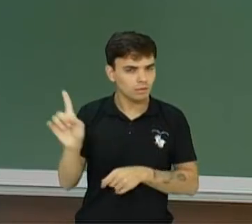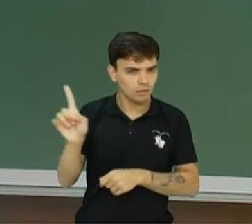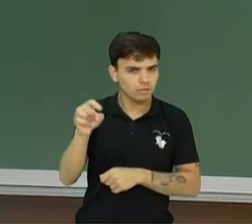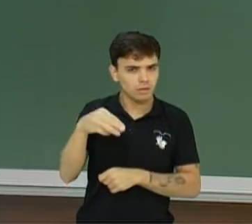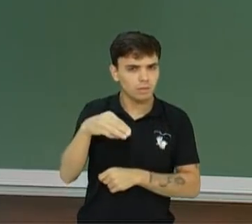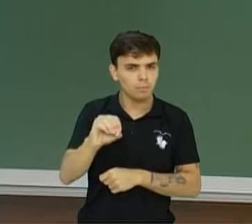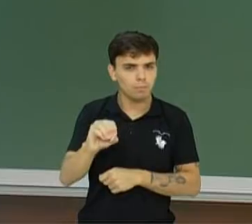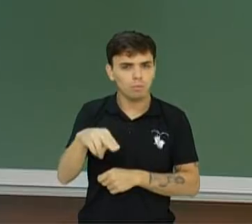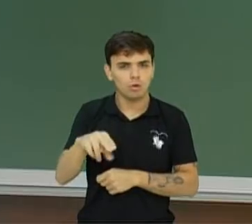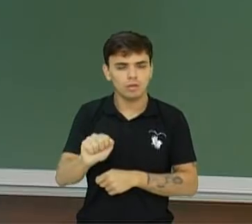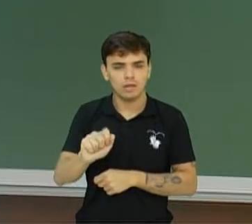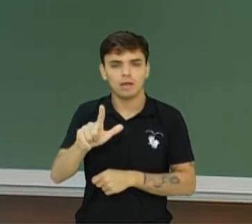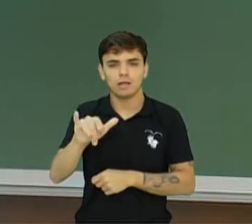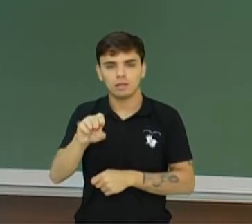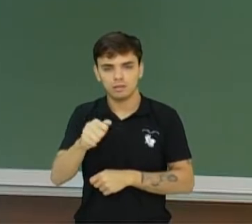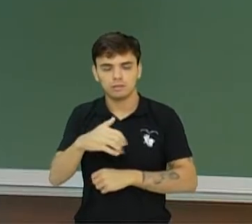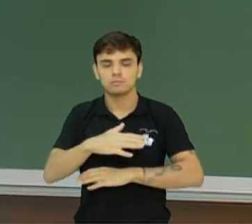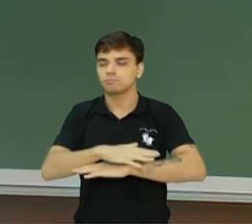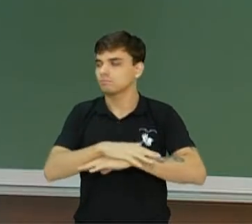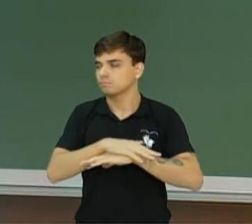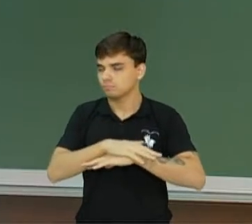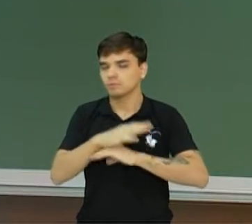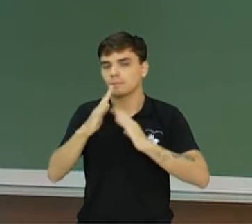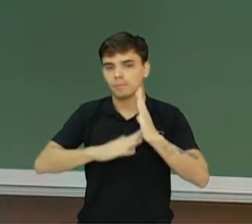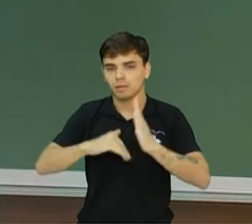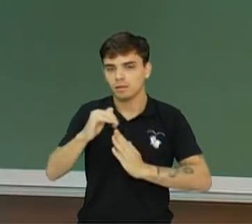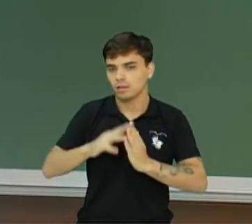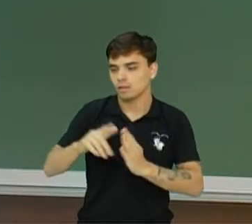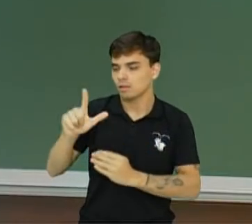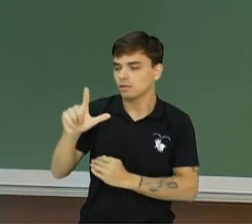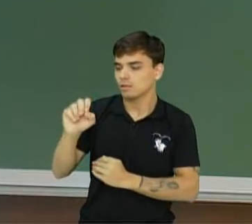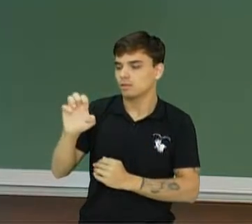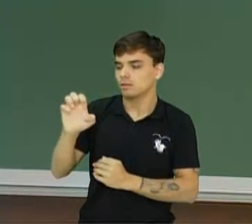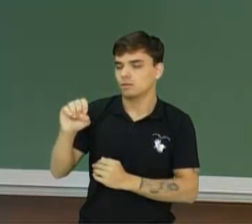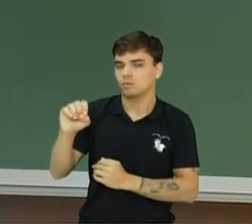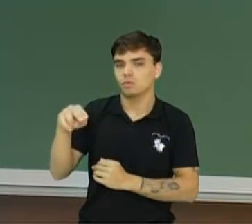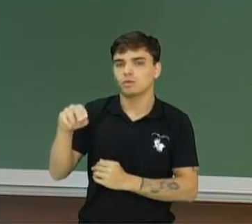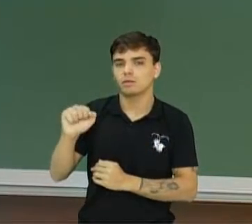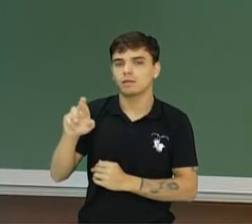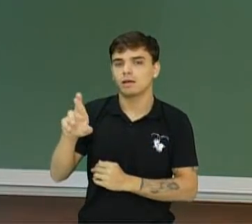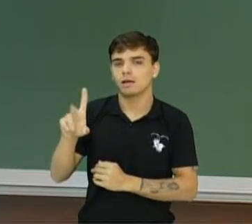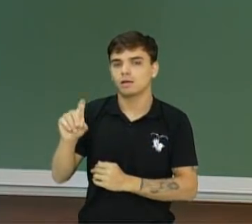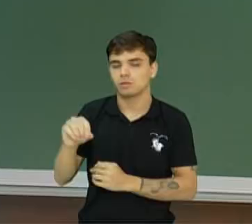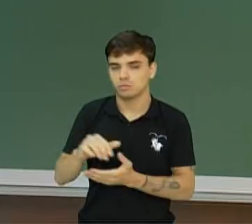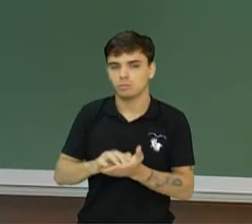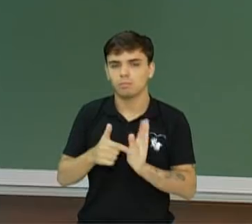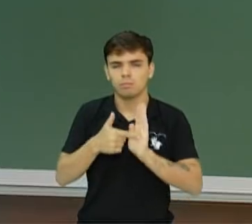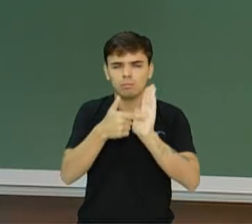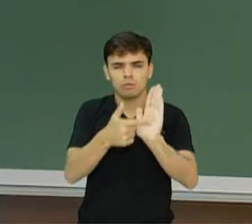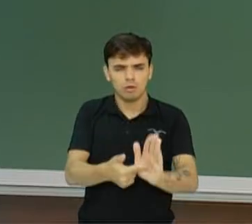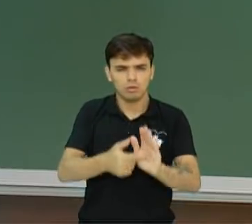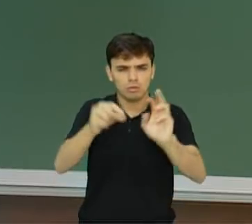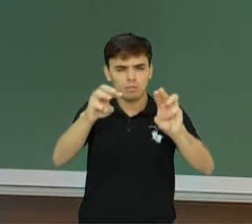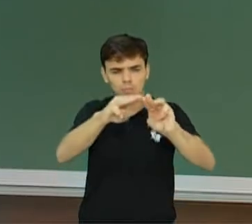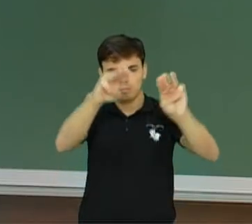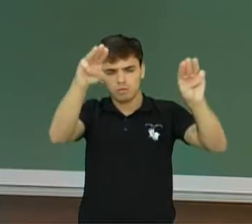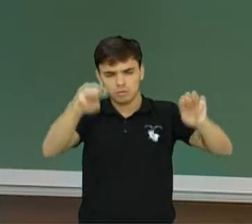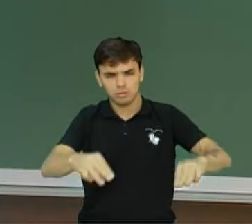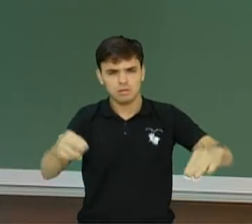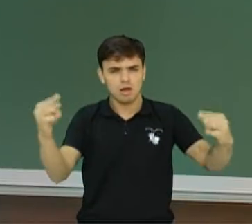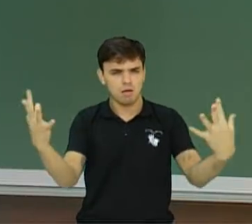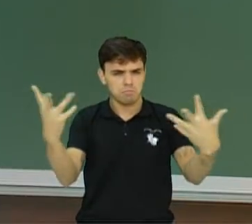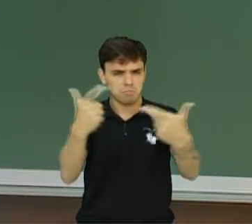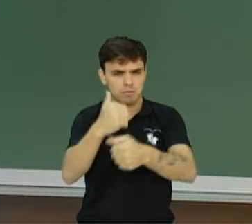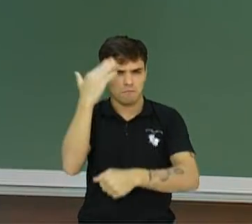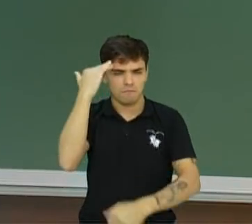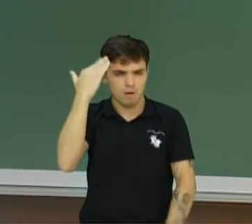Lisa, né? Pintada por Leonardo da Vinci, que está exposta num dos museus mais famosos do mundo, o Museu do Louvre. Então agora a